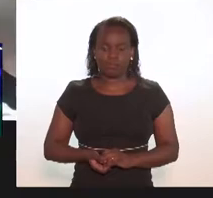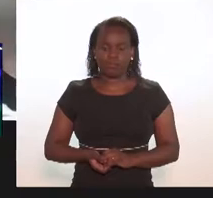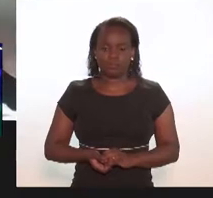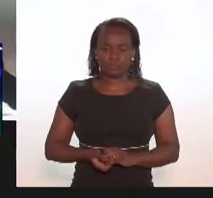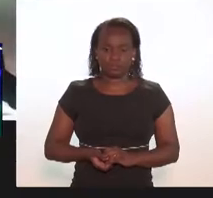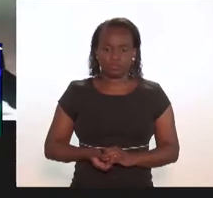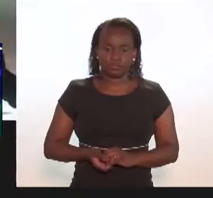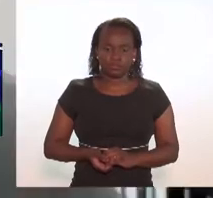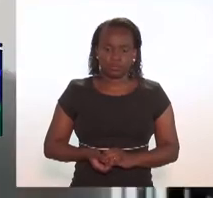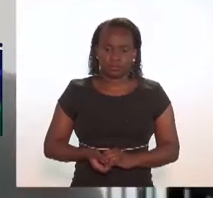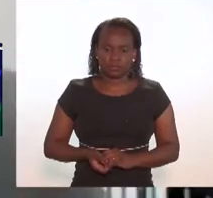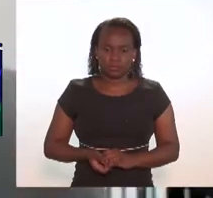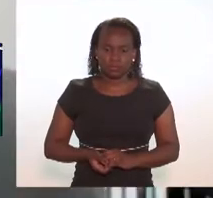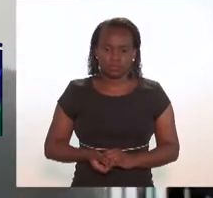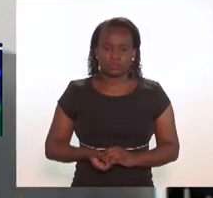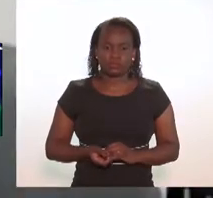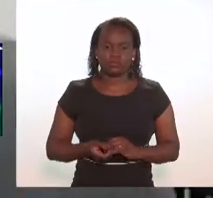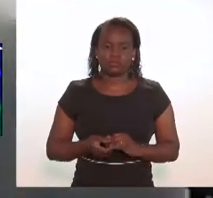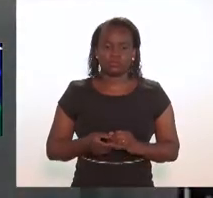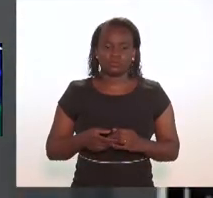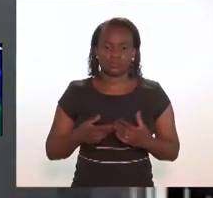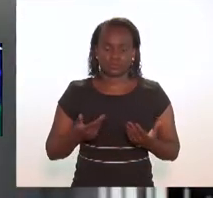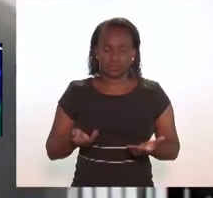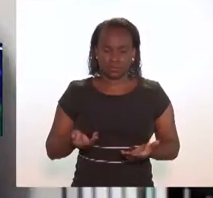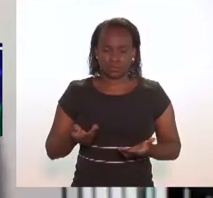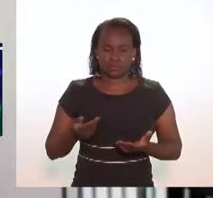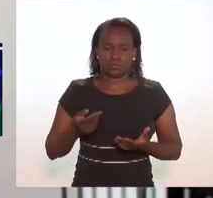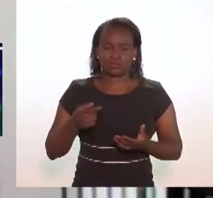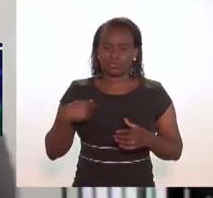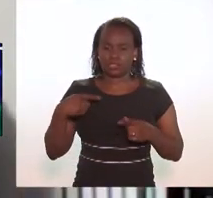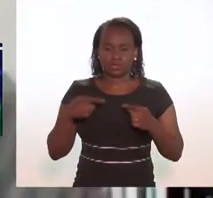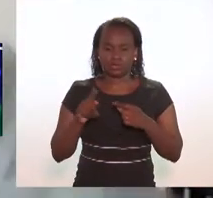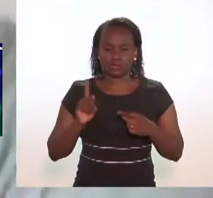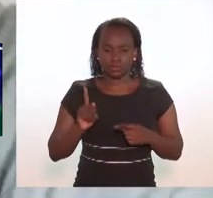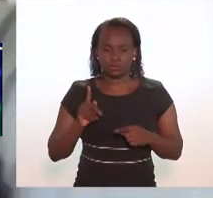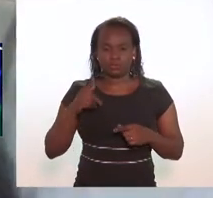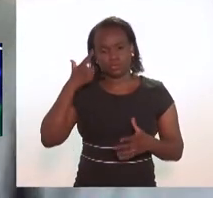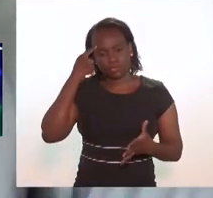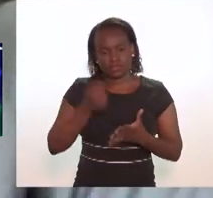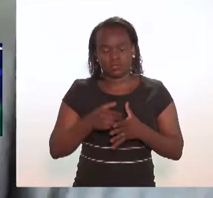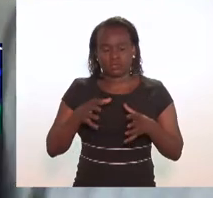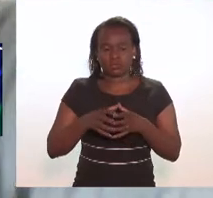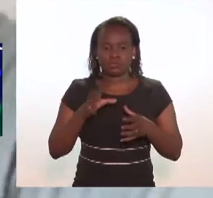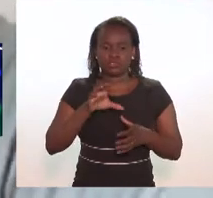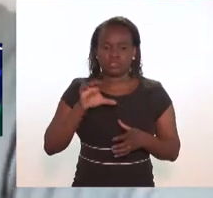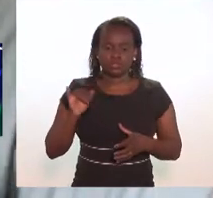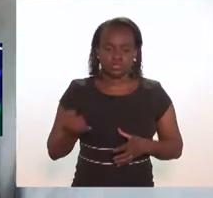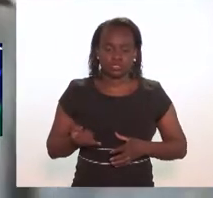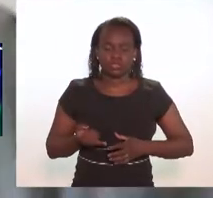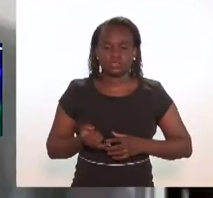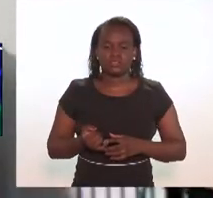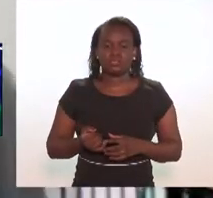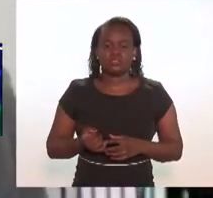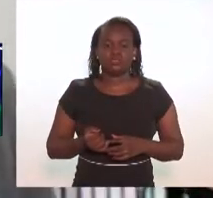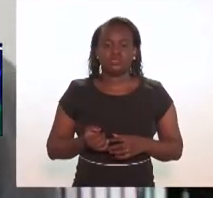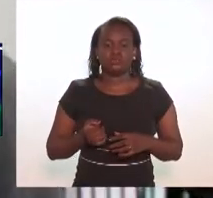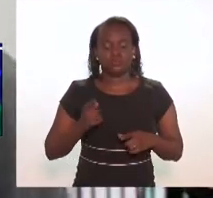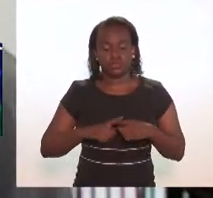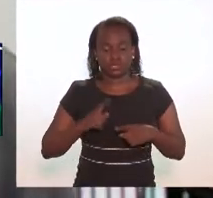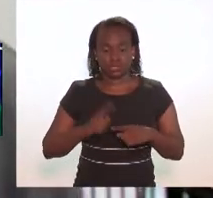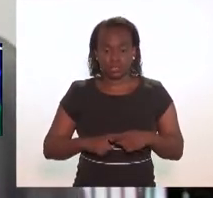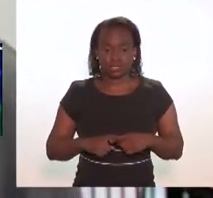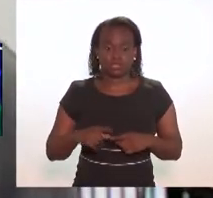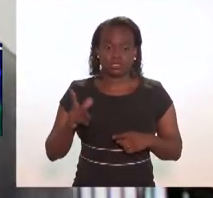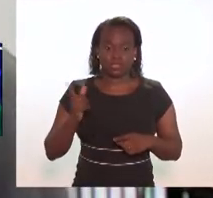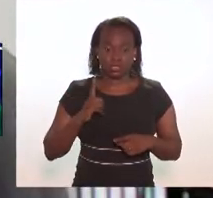Senhor presidente, eu, inclusive, tenho uma divergência com o parecer da Comissão de Constituição e Justiça, uma vez que